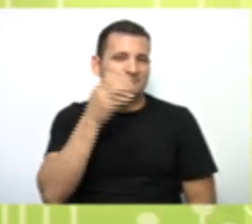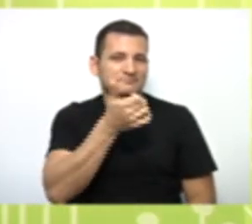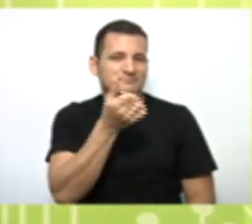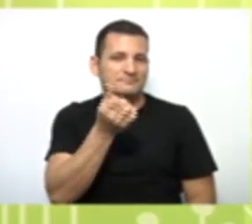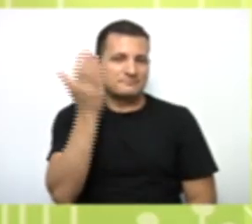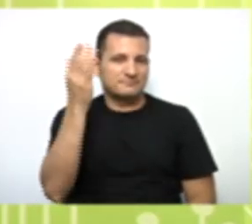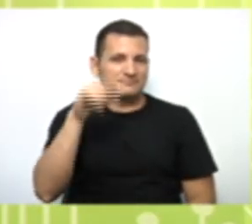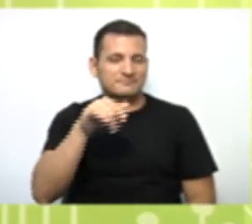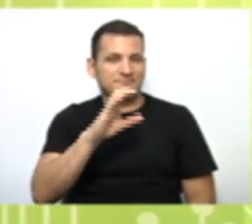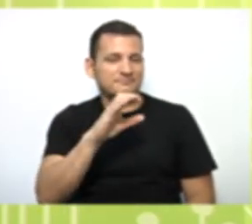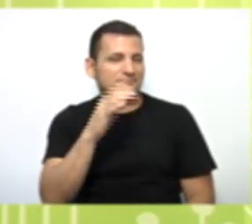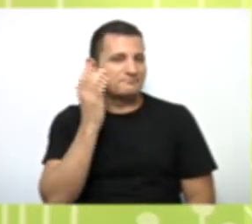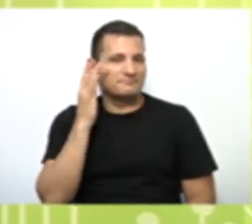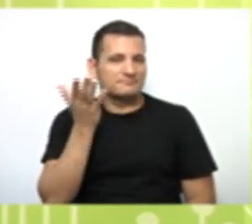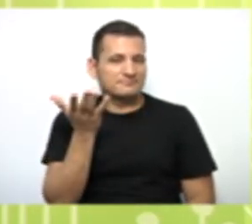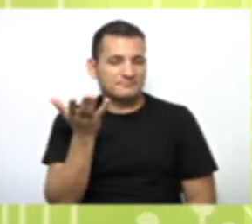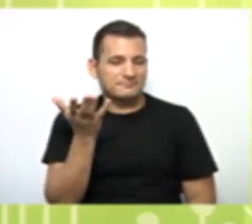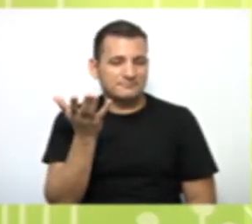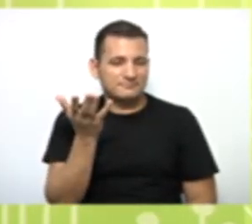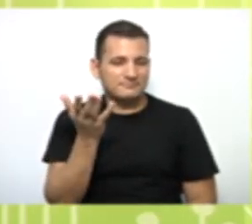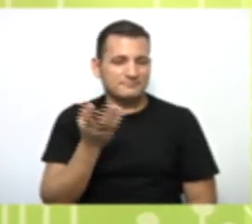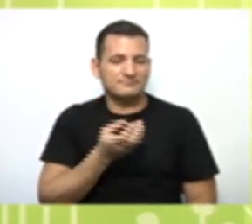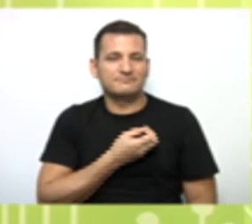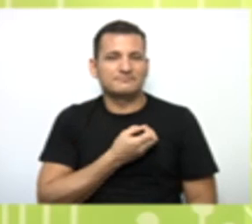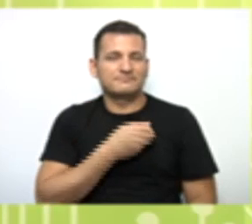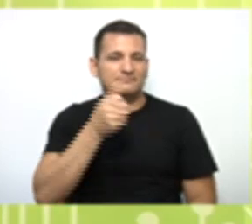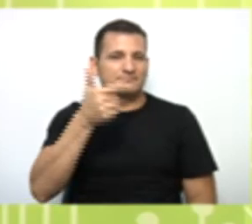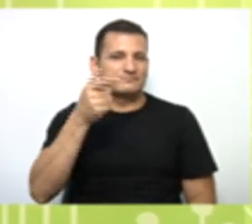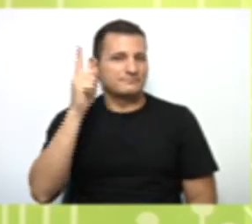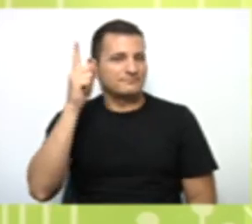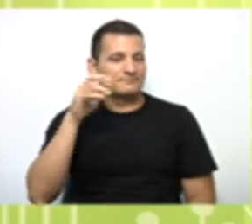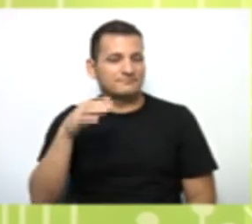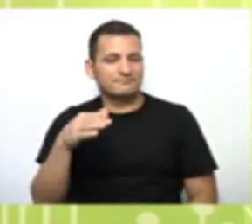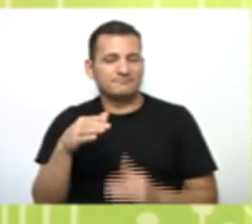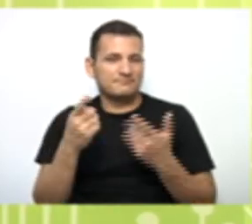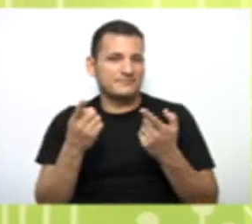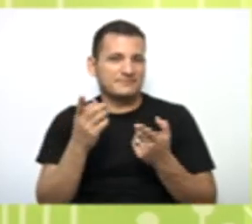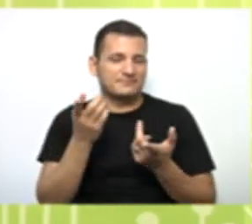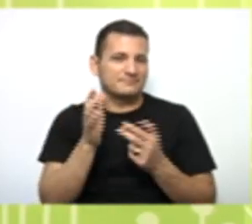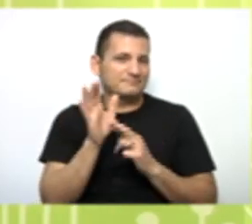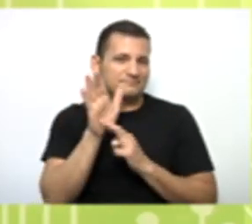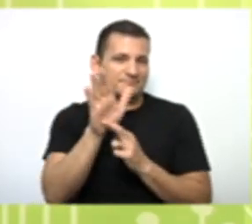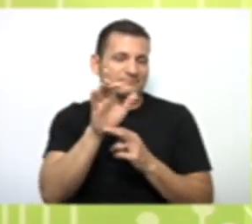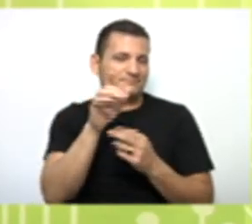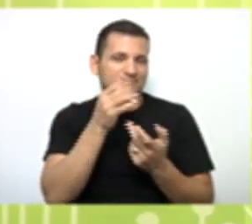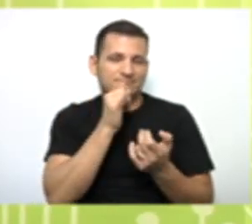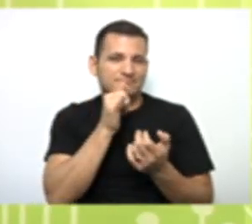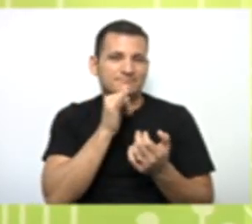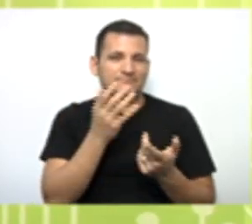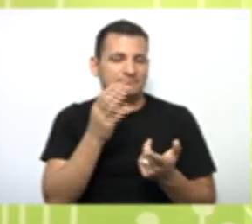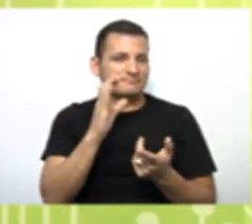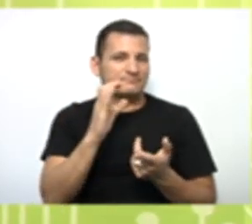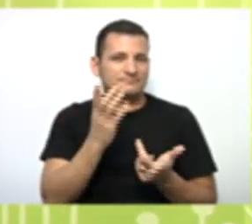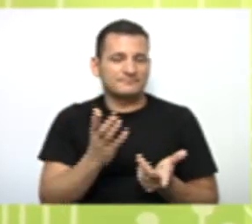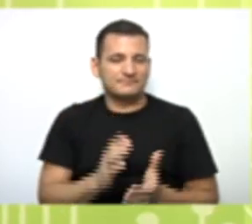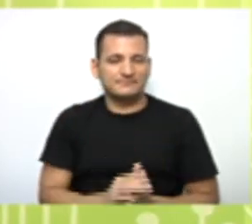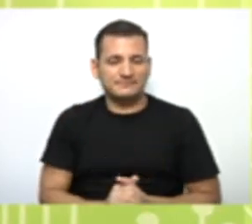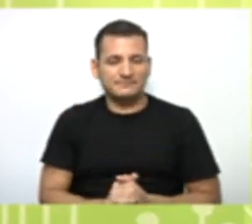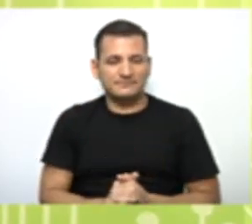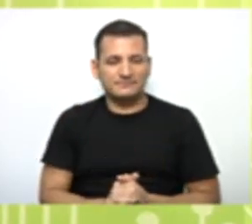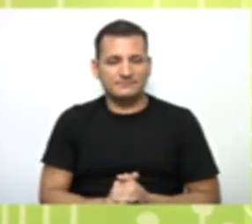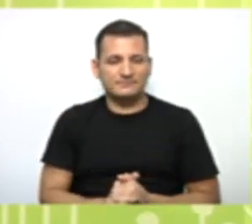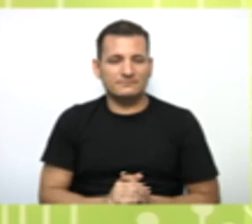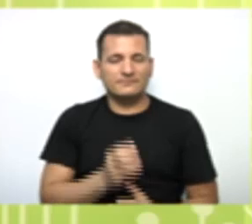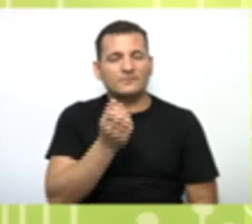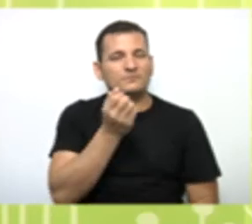lá se chama C, né? Se o número 12 lá chama C, mas vamos dizer que a representação seja essa mesmo. Né? Aí